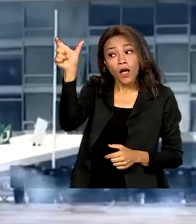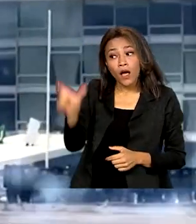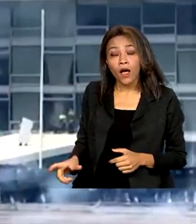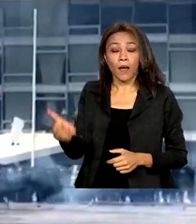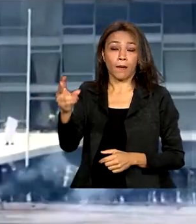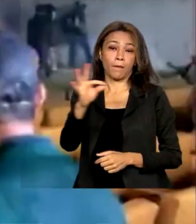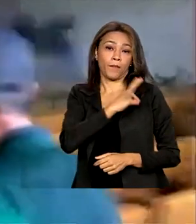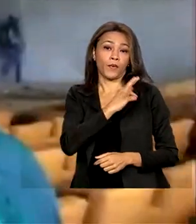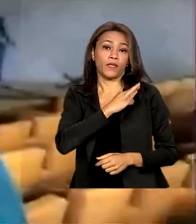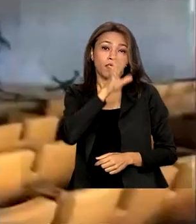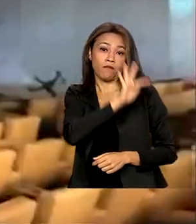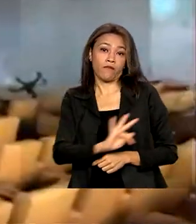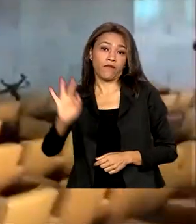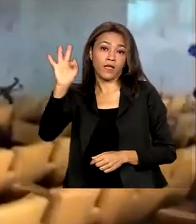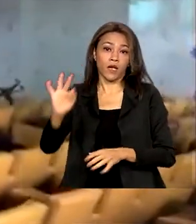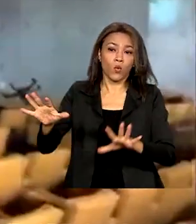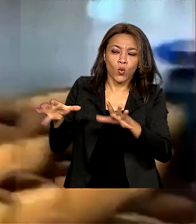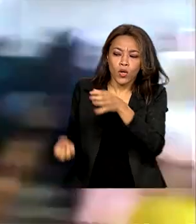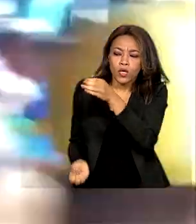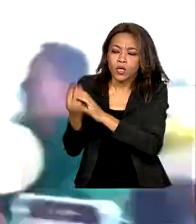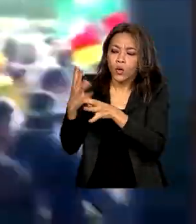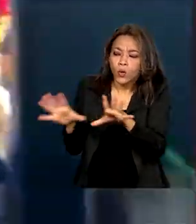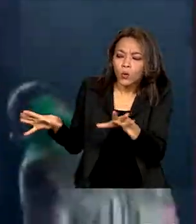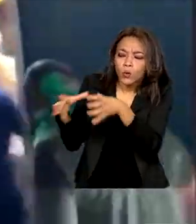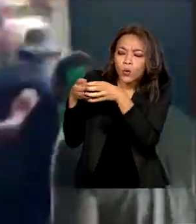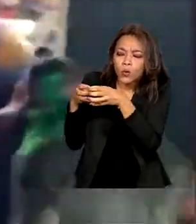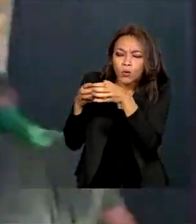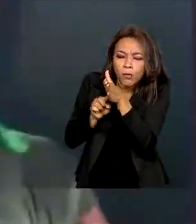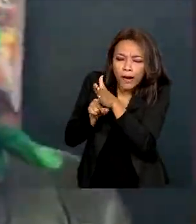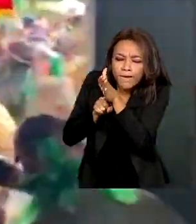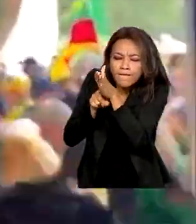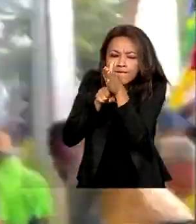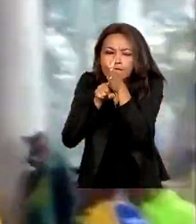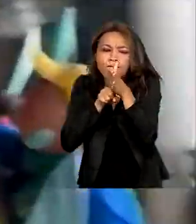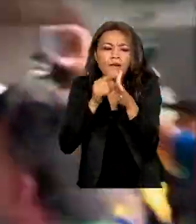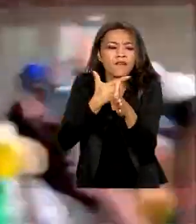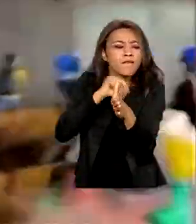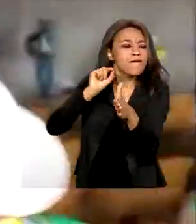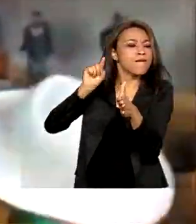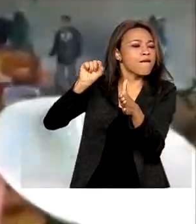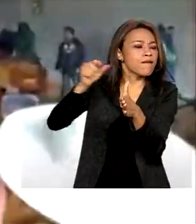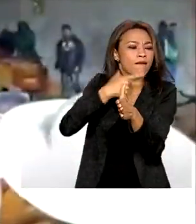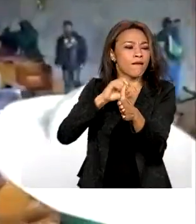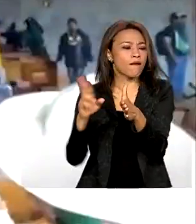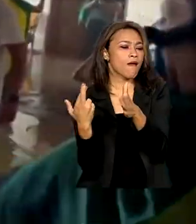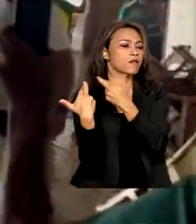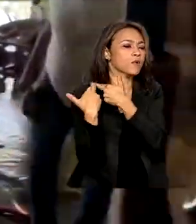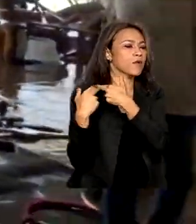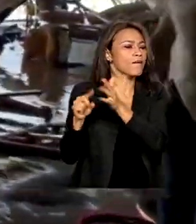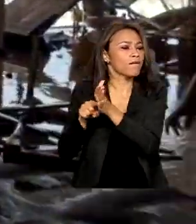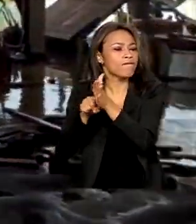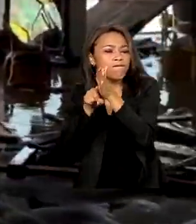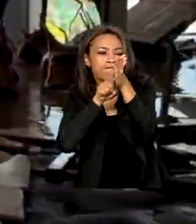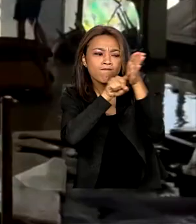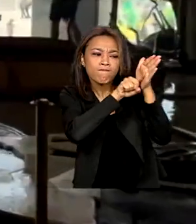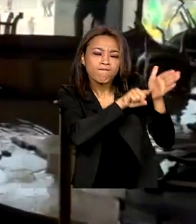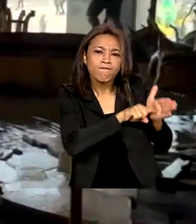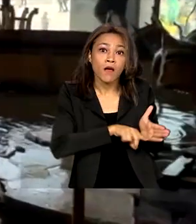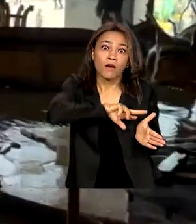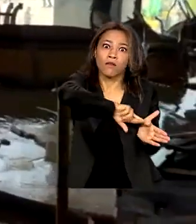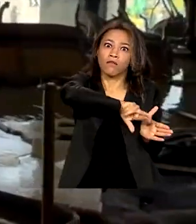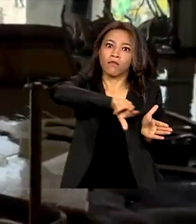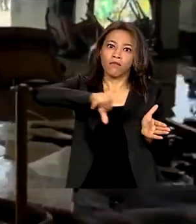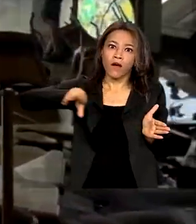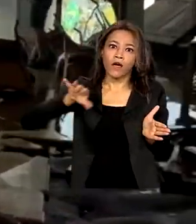instalou o gabinete de crise para coordenar as ações e identificar os autores dos ataques, né? Grupos táticos da PF de vários